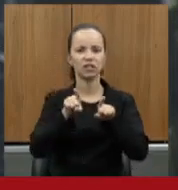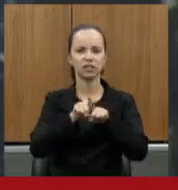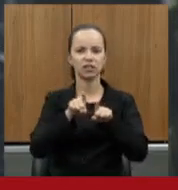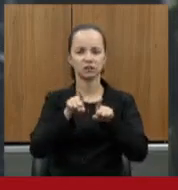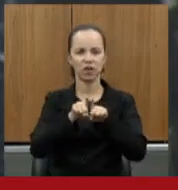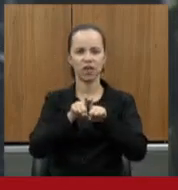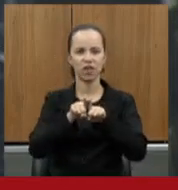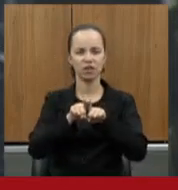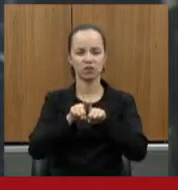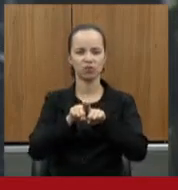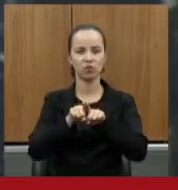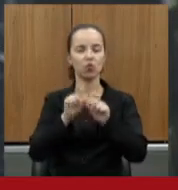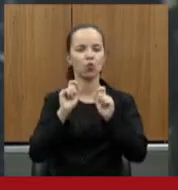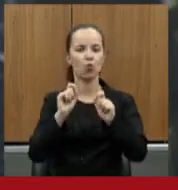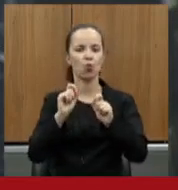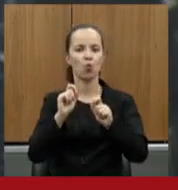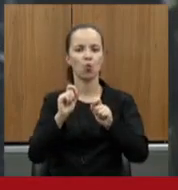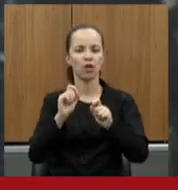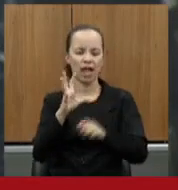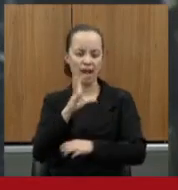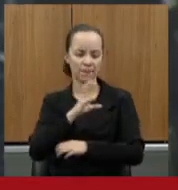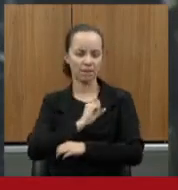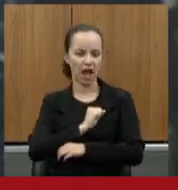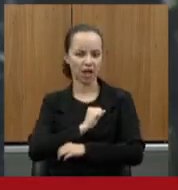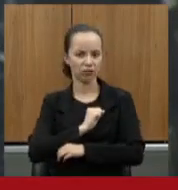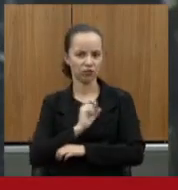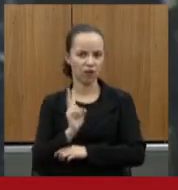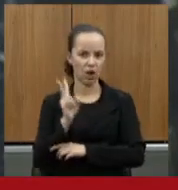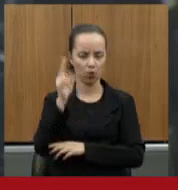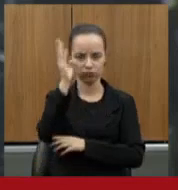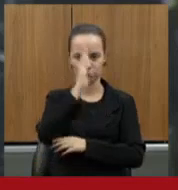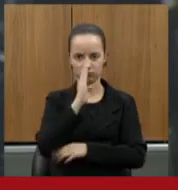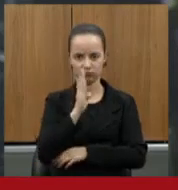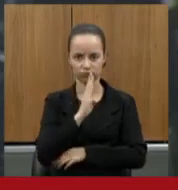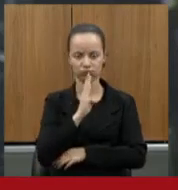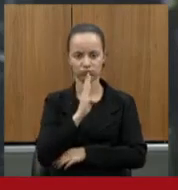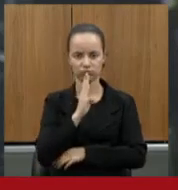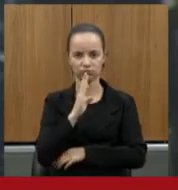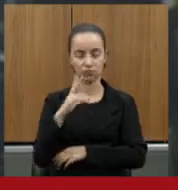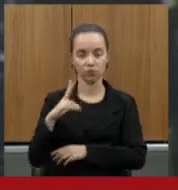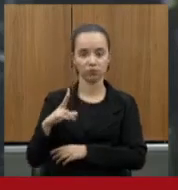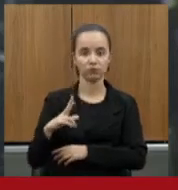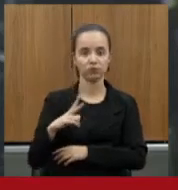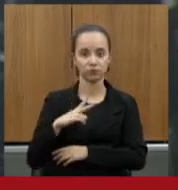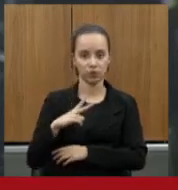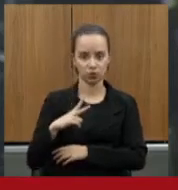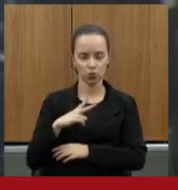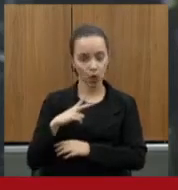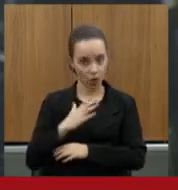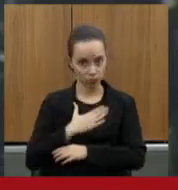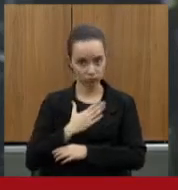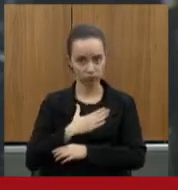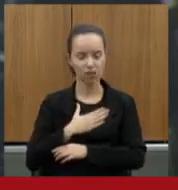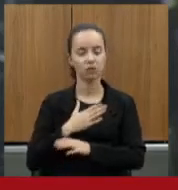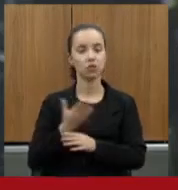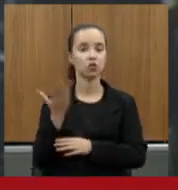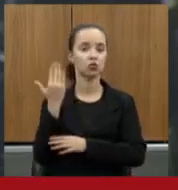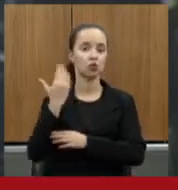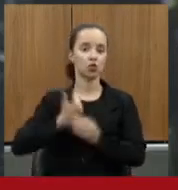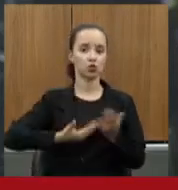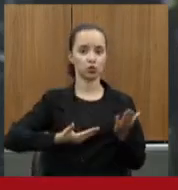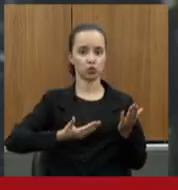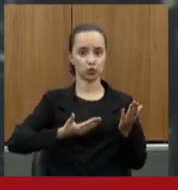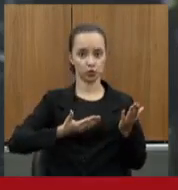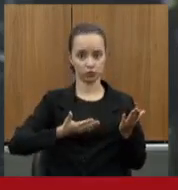inesquecíveis de patriotismo e holandês pessoal, que ainda quase jovem, faço questão